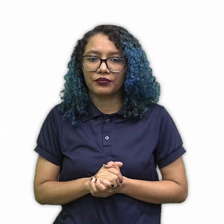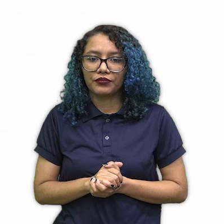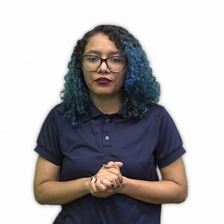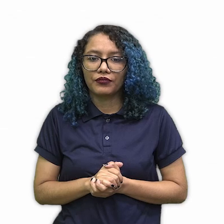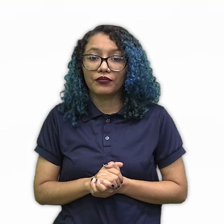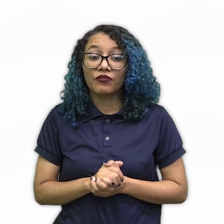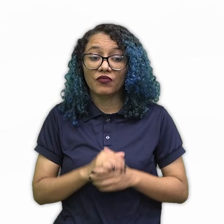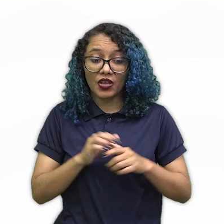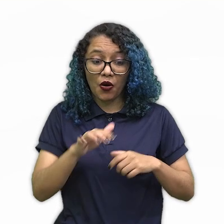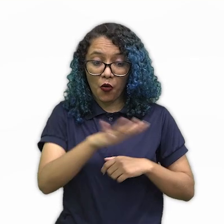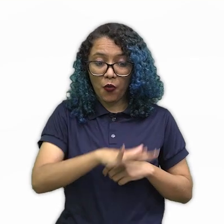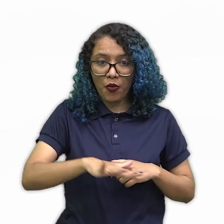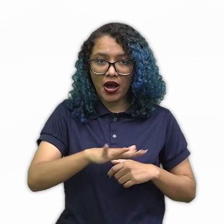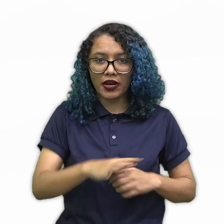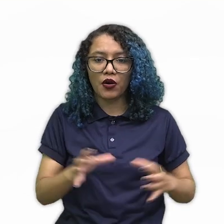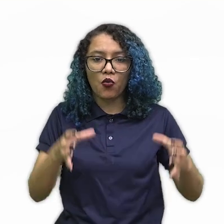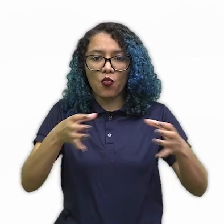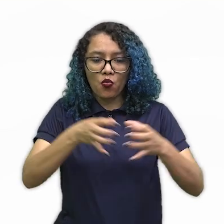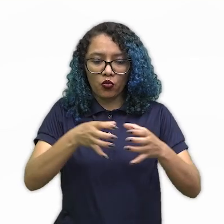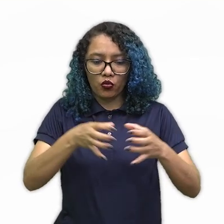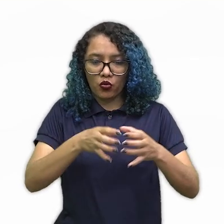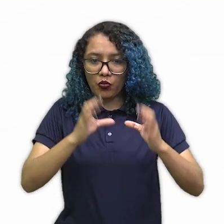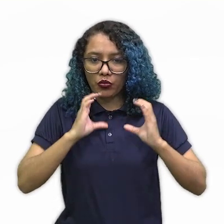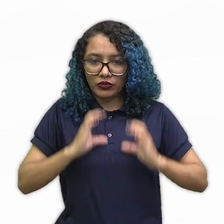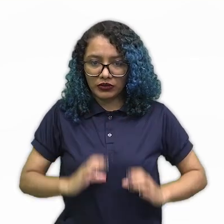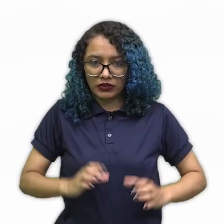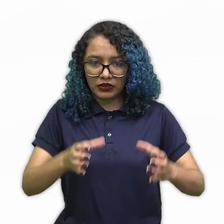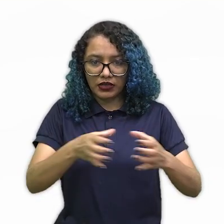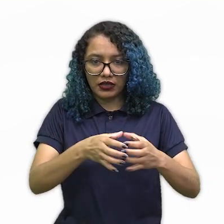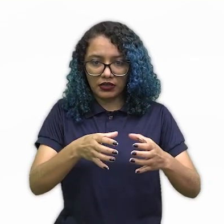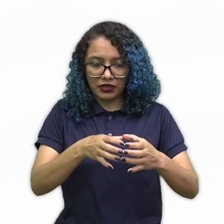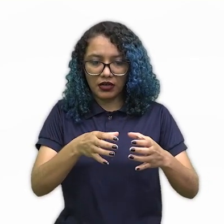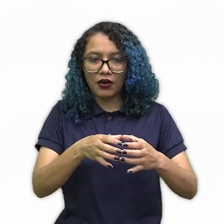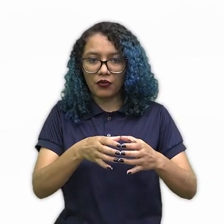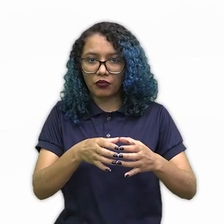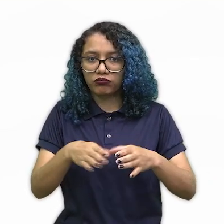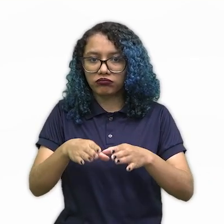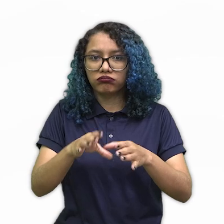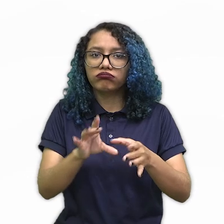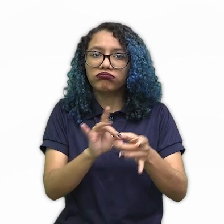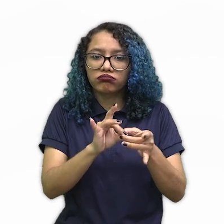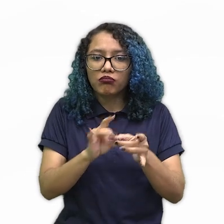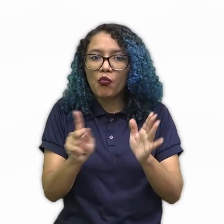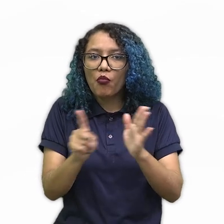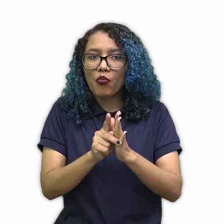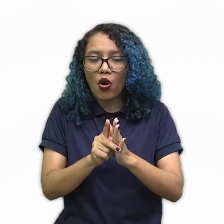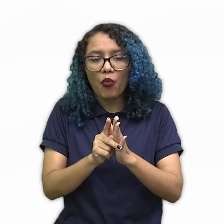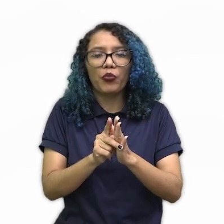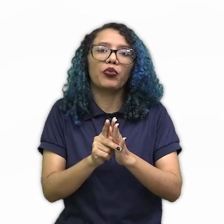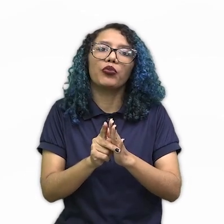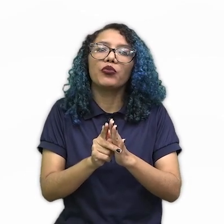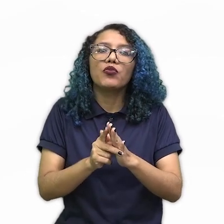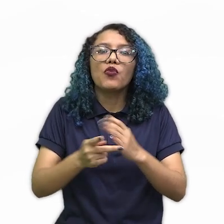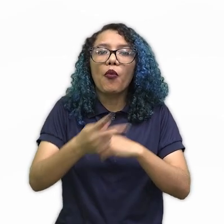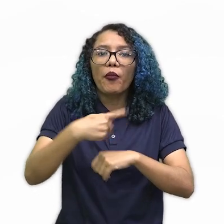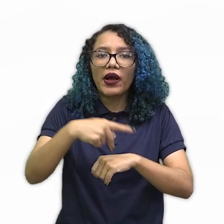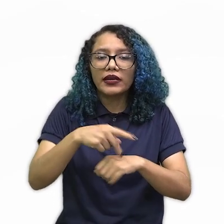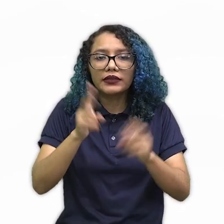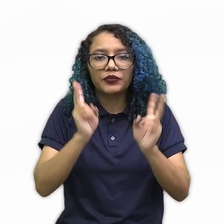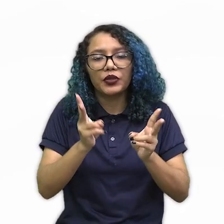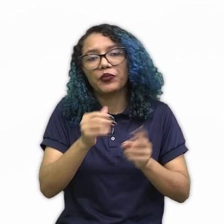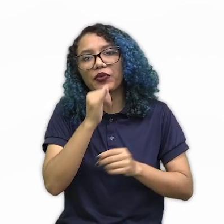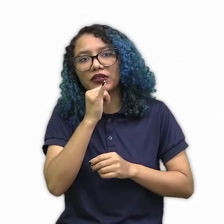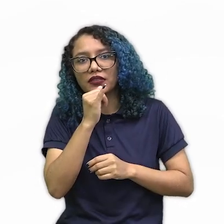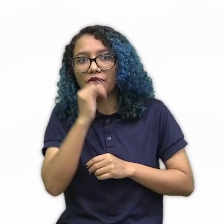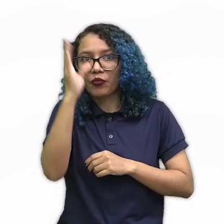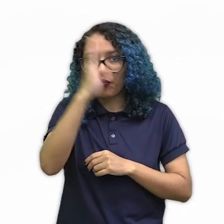constituído por uma massa de cidadãos que se considera ali parte de uma mesma nação. Isso, por exemplo, o povo brasileiro. Podemos